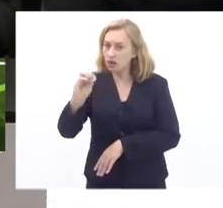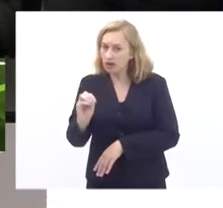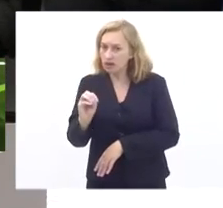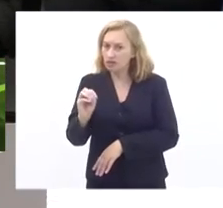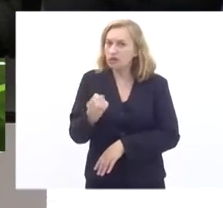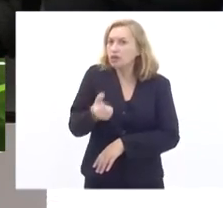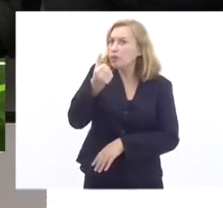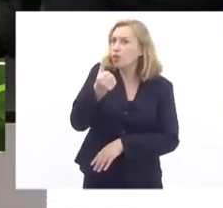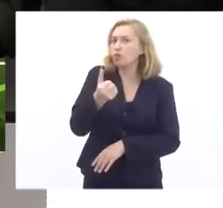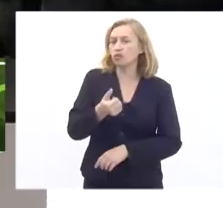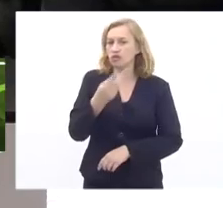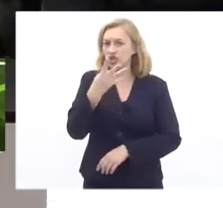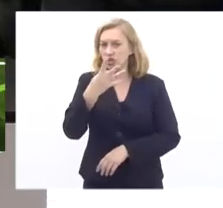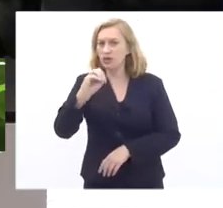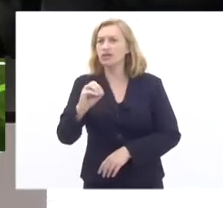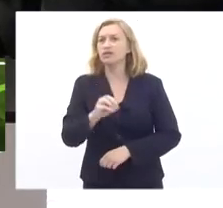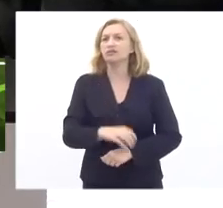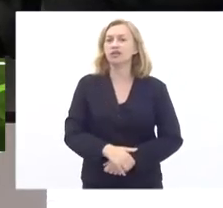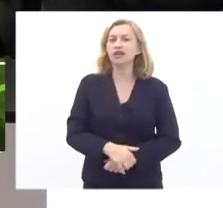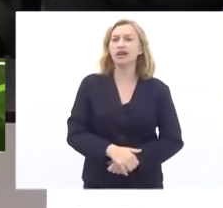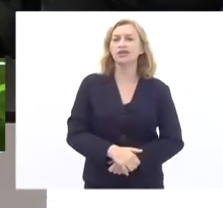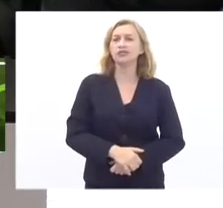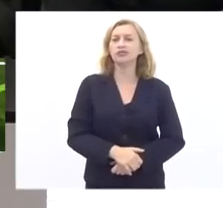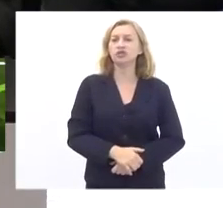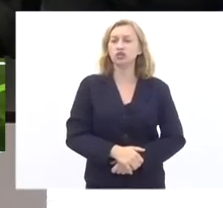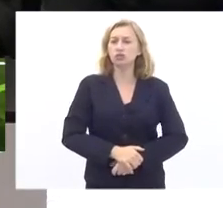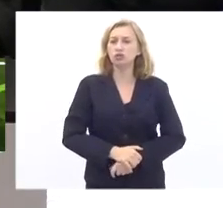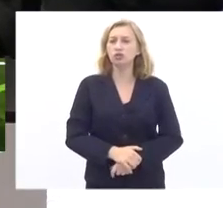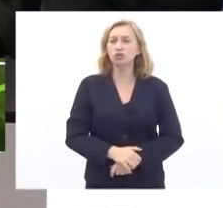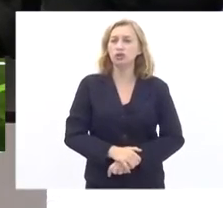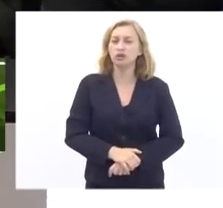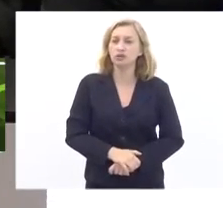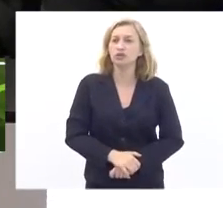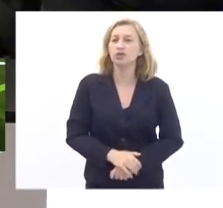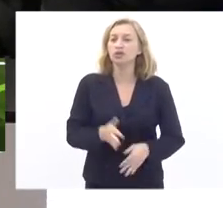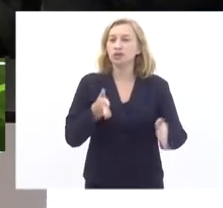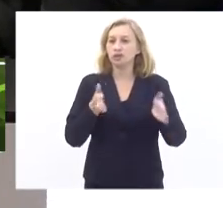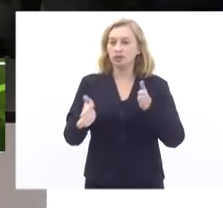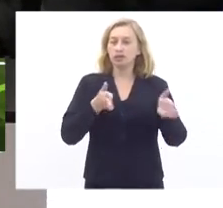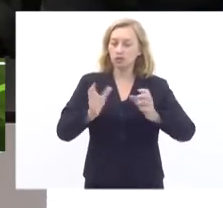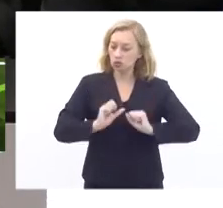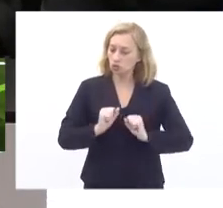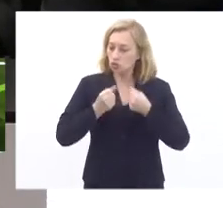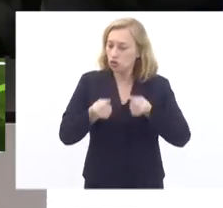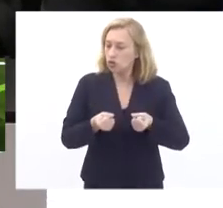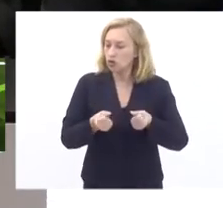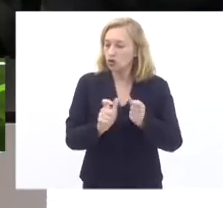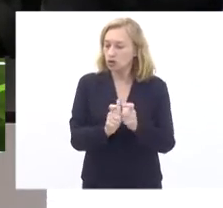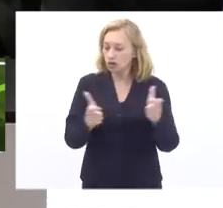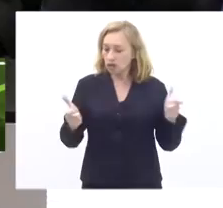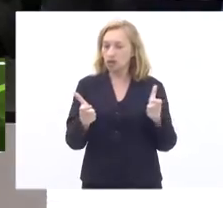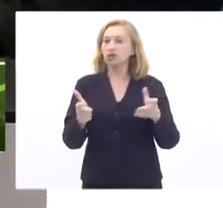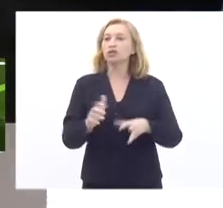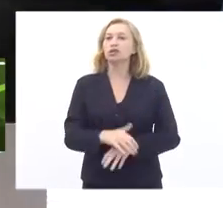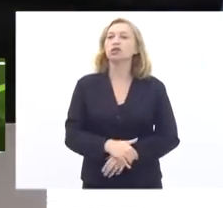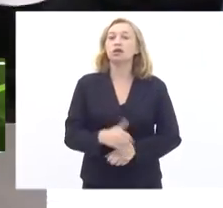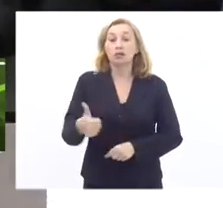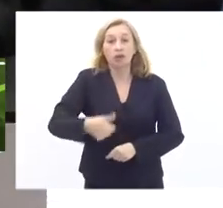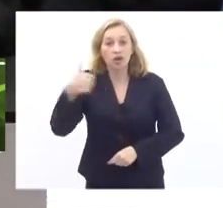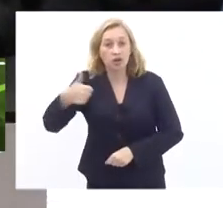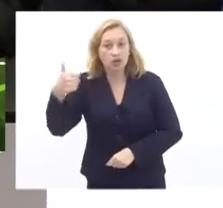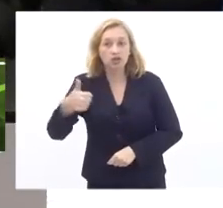para chegar a 400. Nesse período, nós fizemos um esforço muito grande interno de melhoria